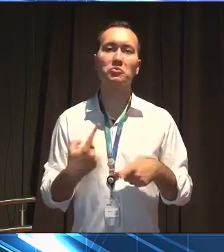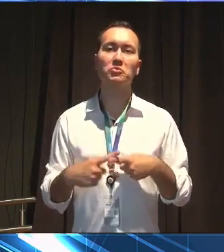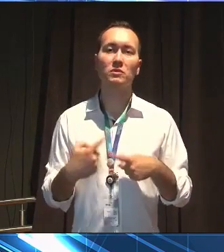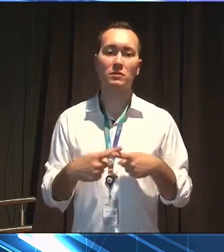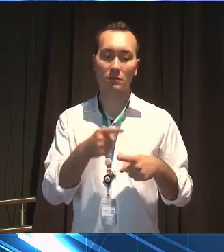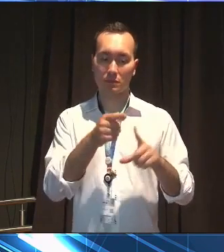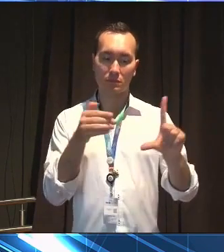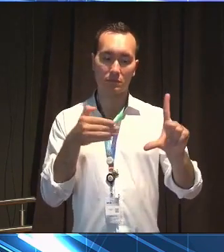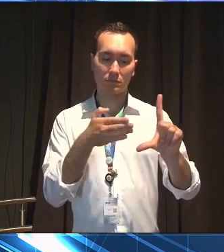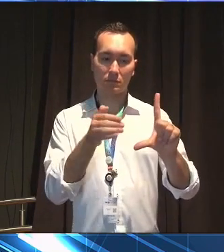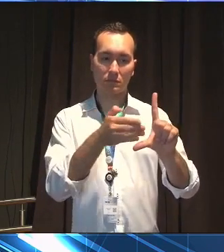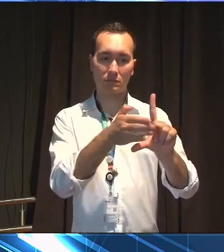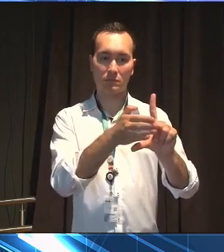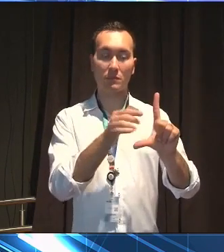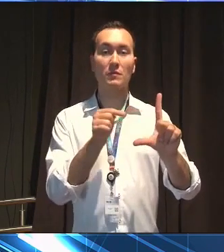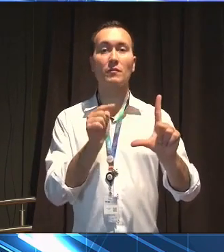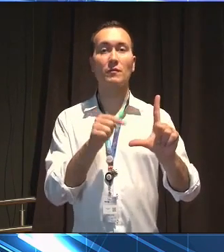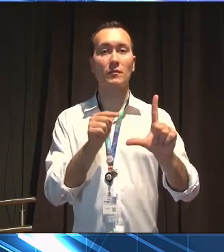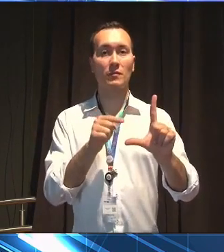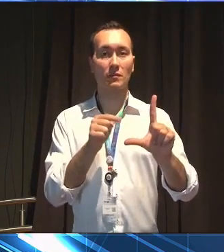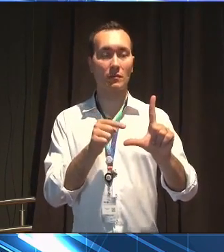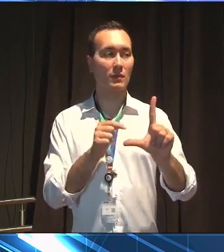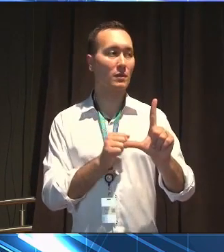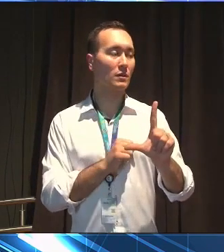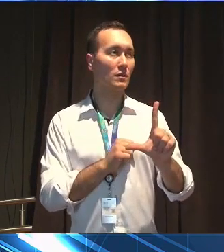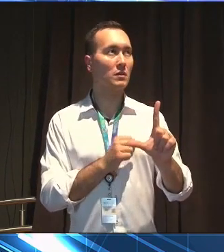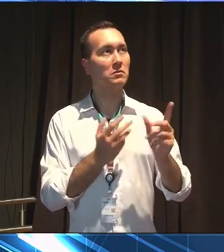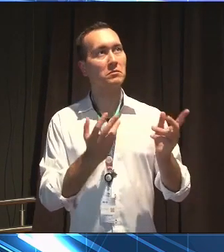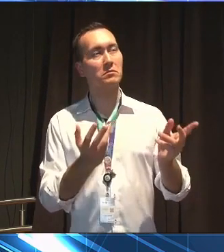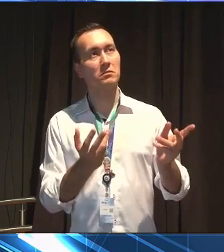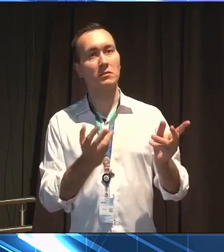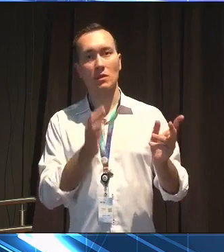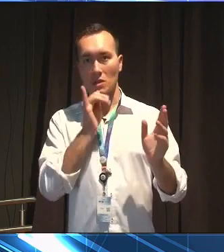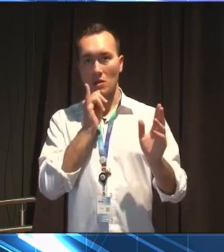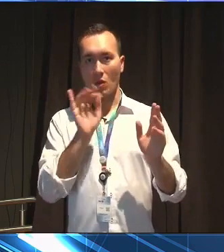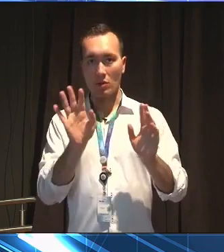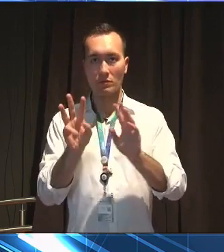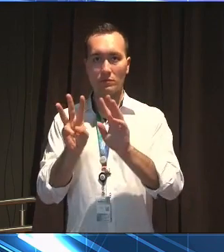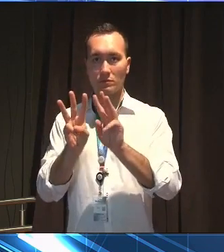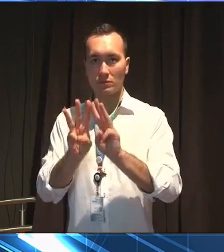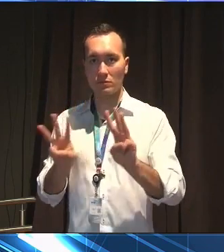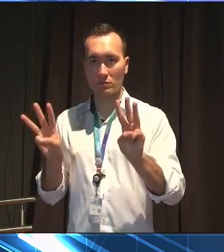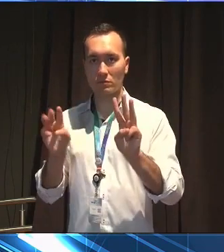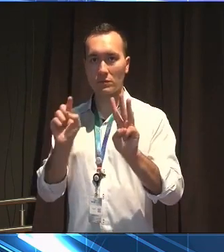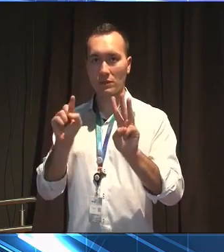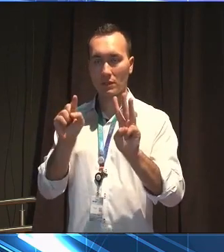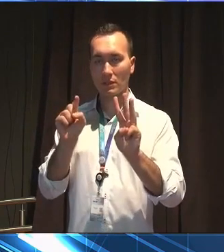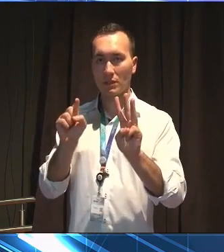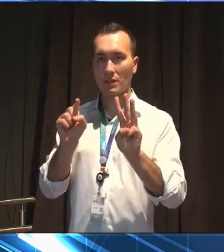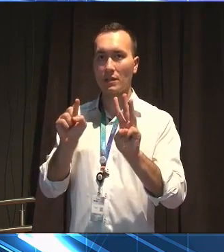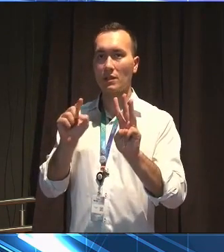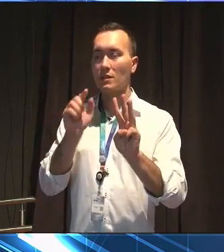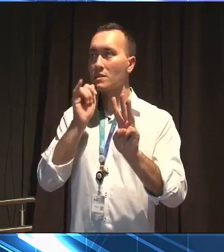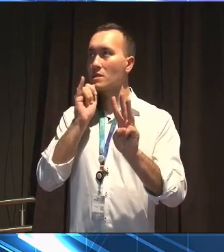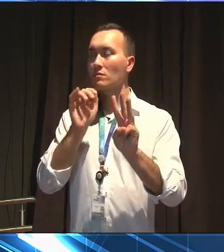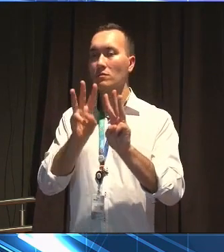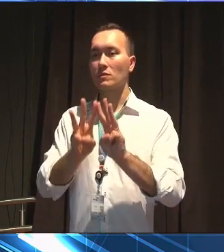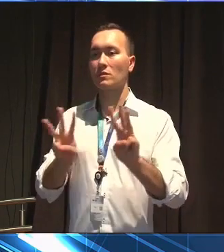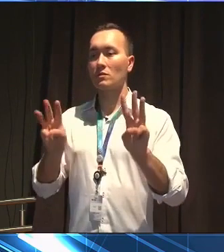O browser, ele manda, por exemplo, de acordo com o domínio. Então, se eu tenho um domínio lá,